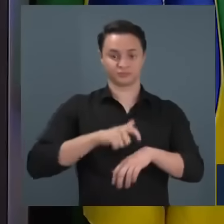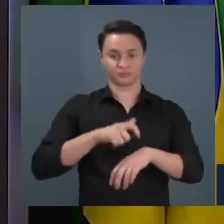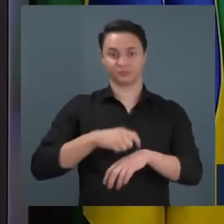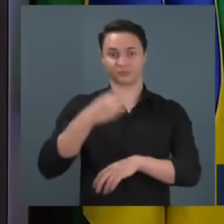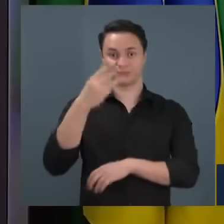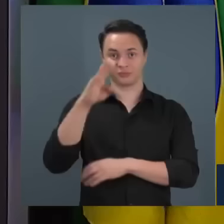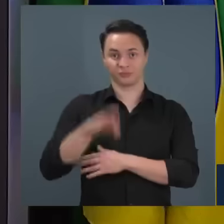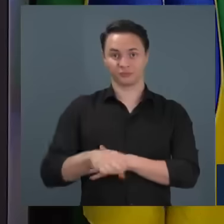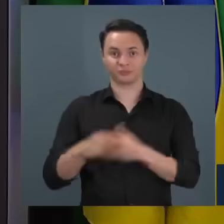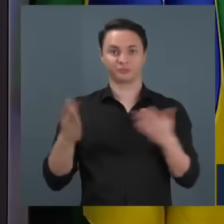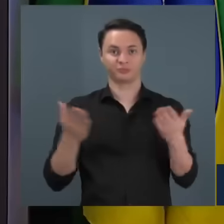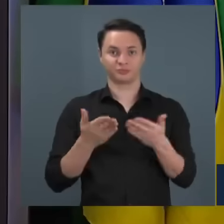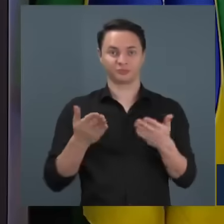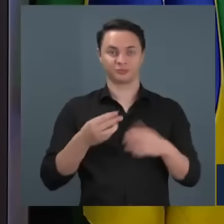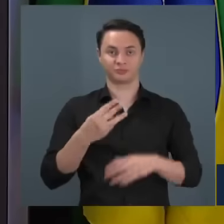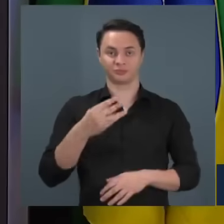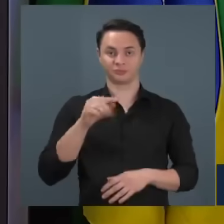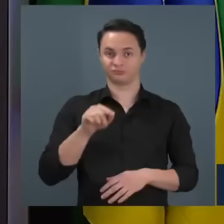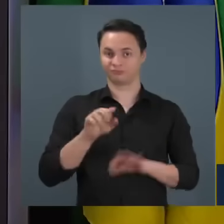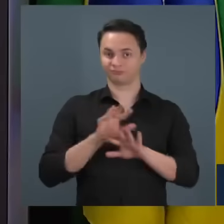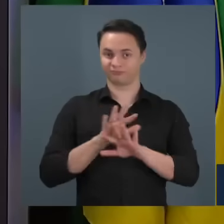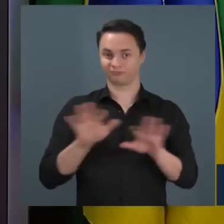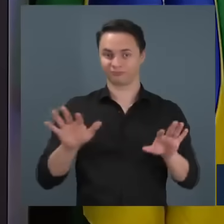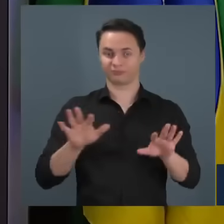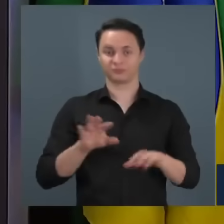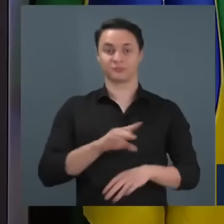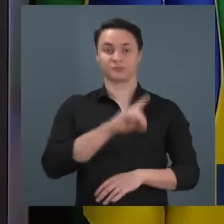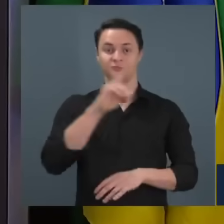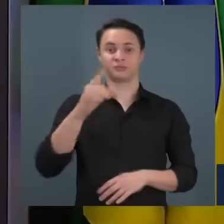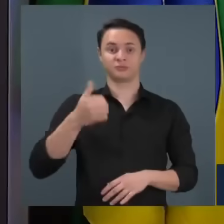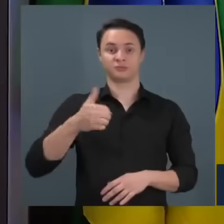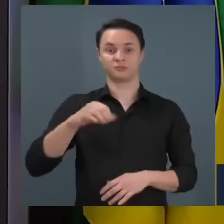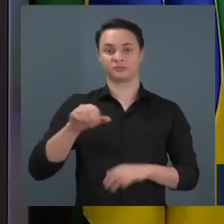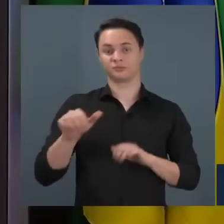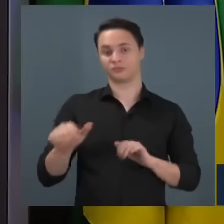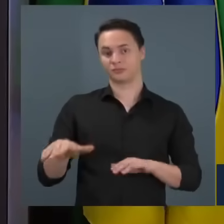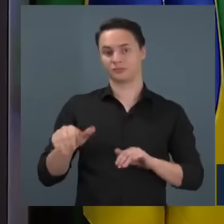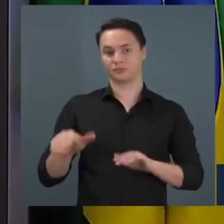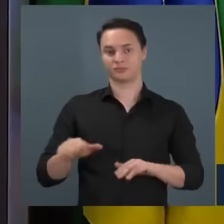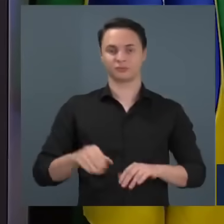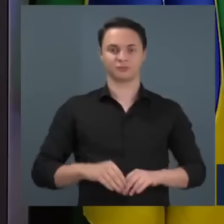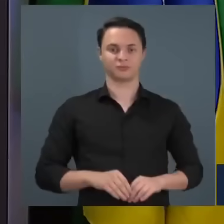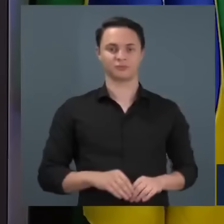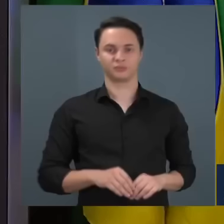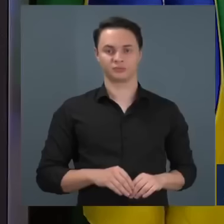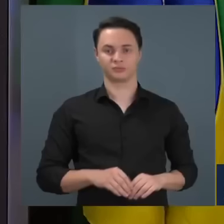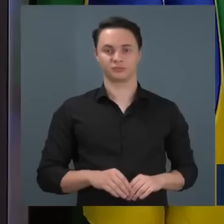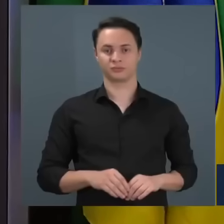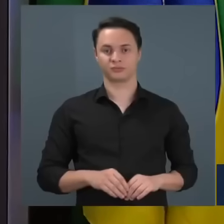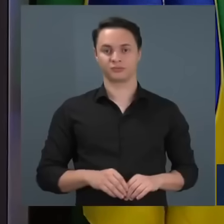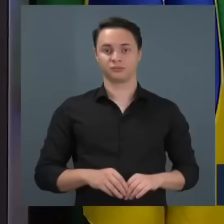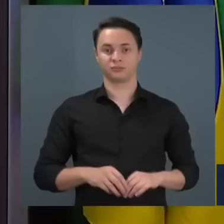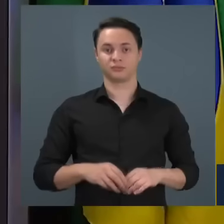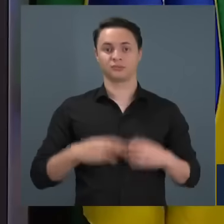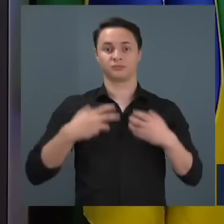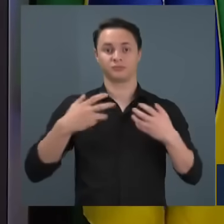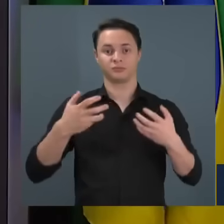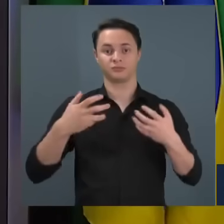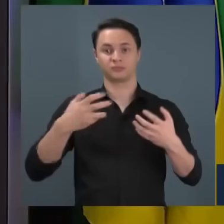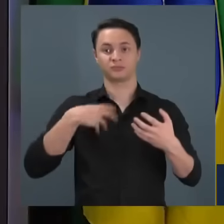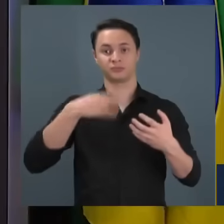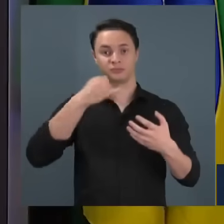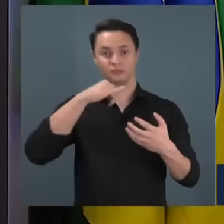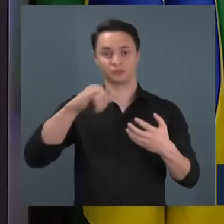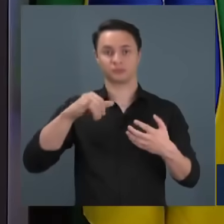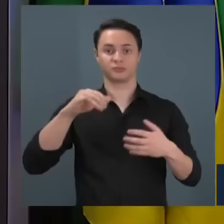horas, 3 horas em ponto, aqui do dia 10 de setembro. Eu quero dizer que sempre que dá, não